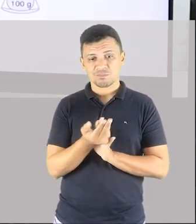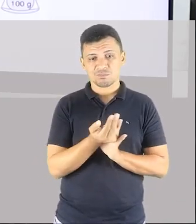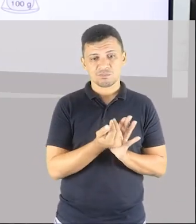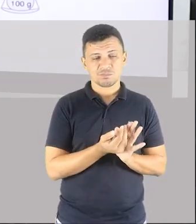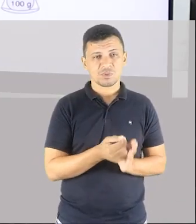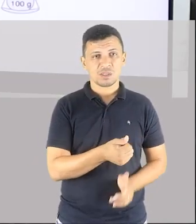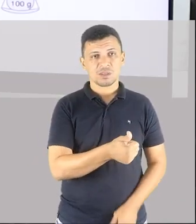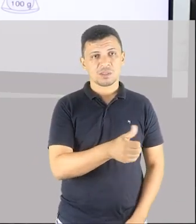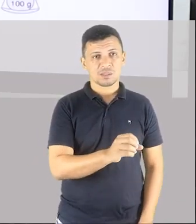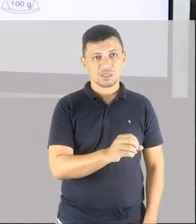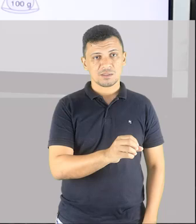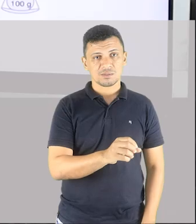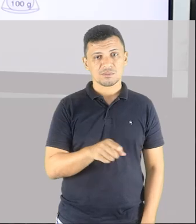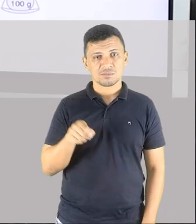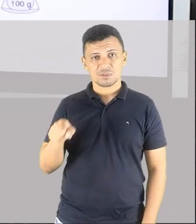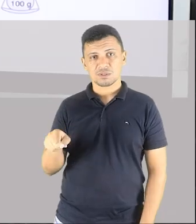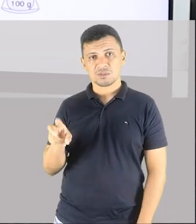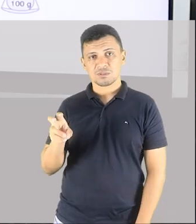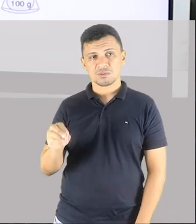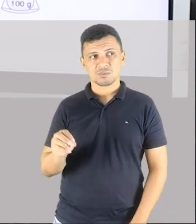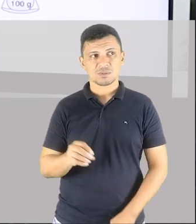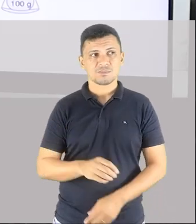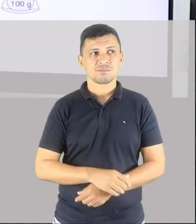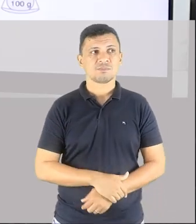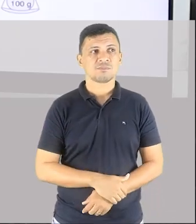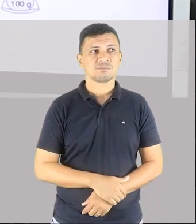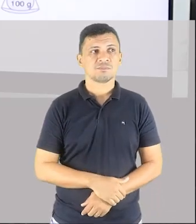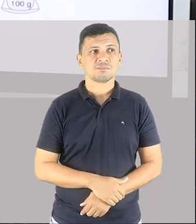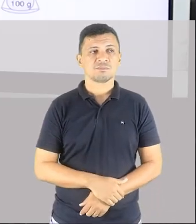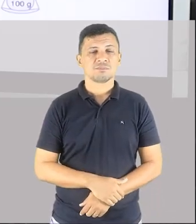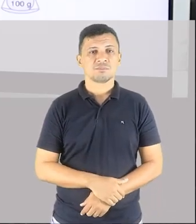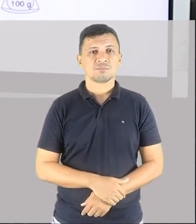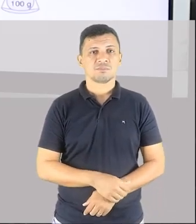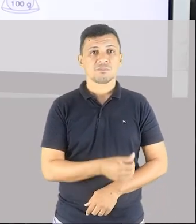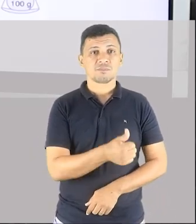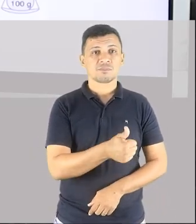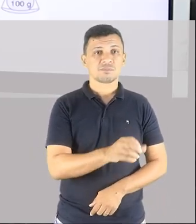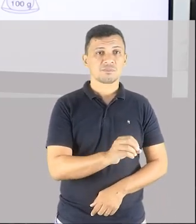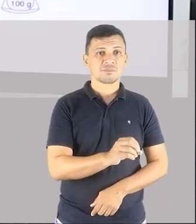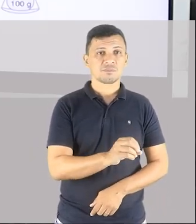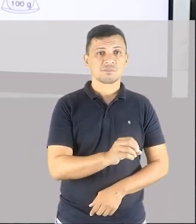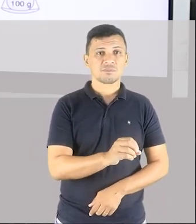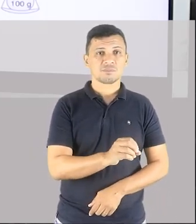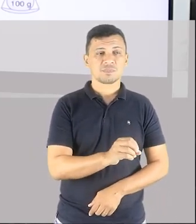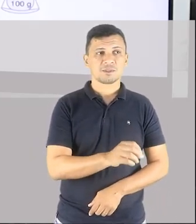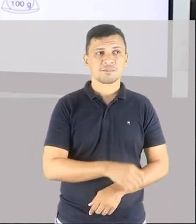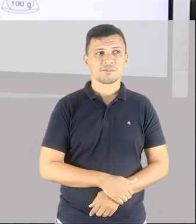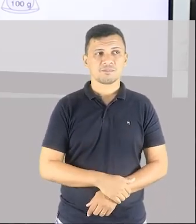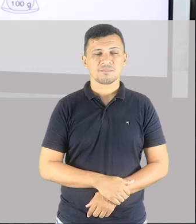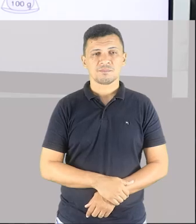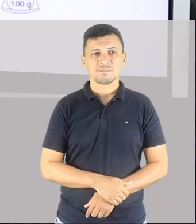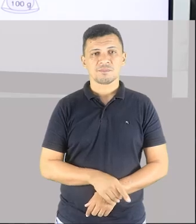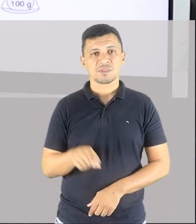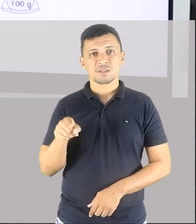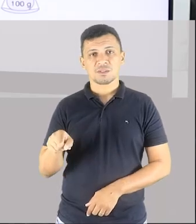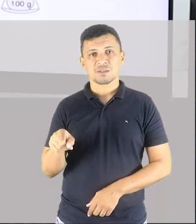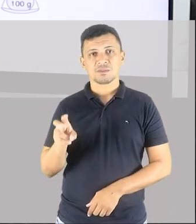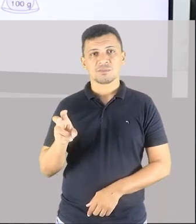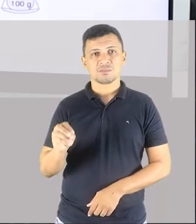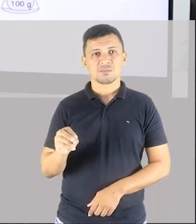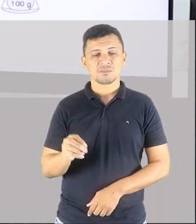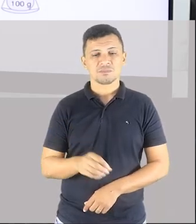aqui 50 centímetros, tá? Então aqui, ó, é 10. E aqui é que vai ser